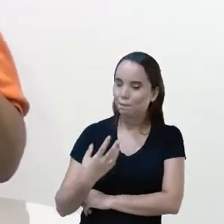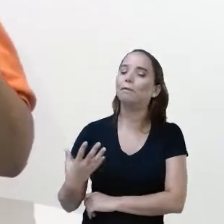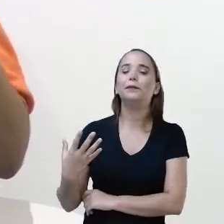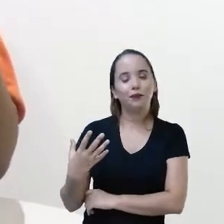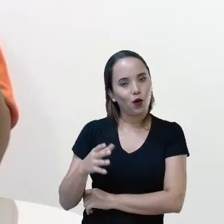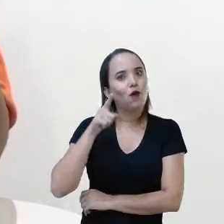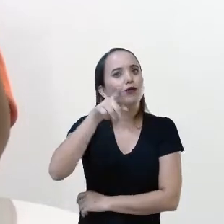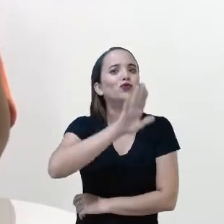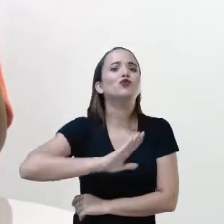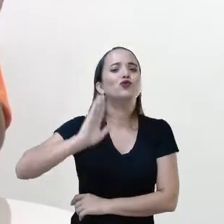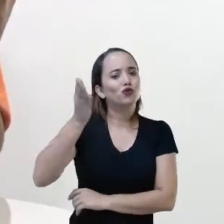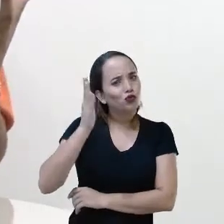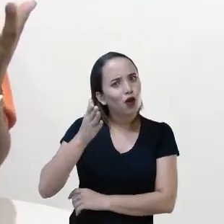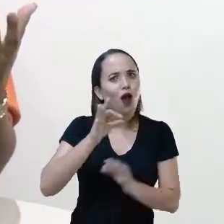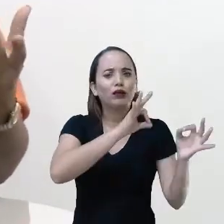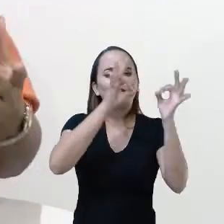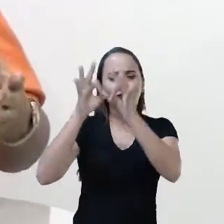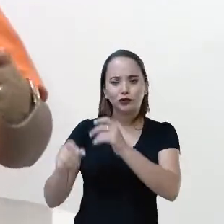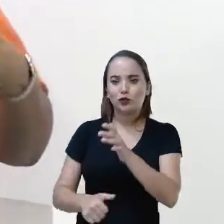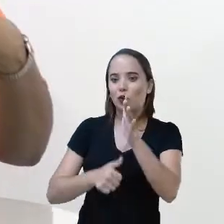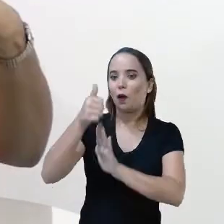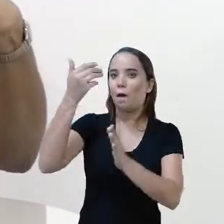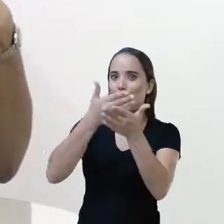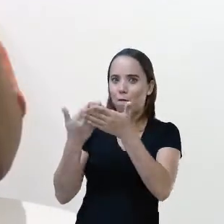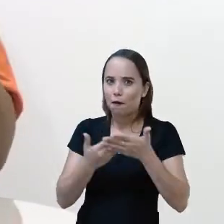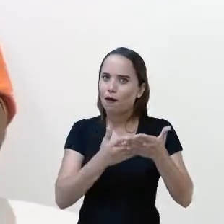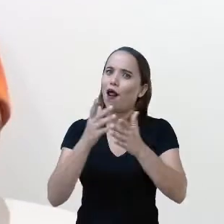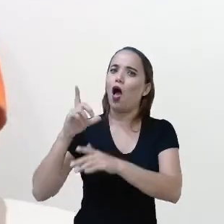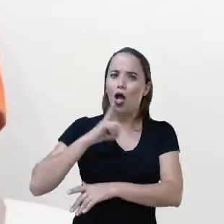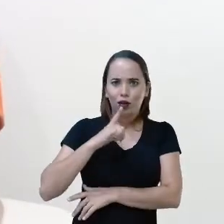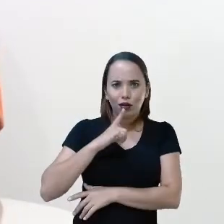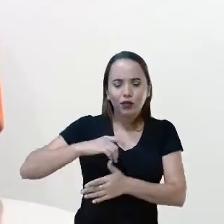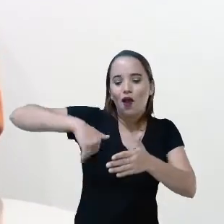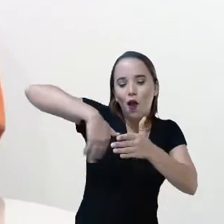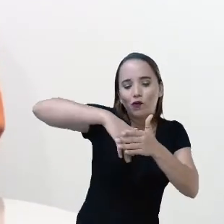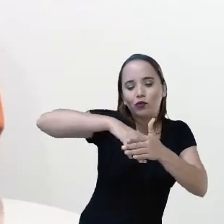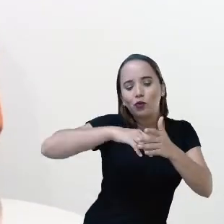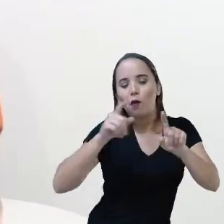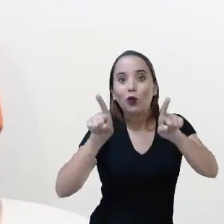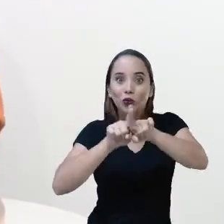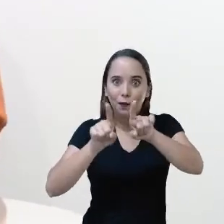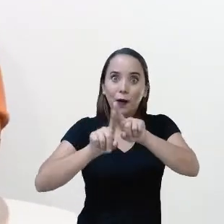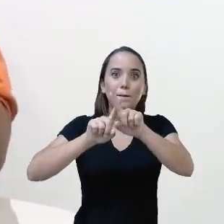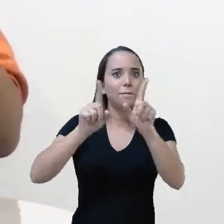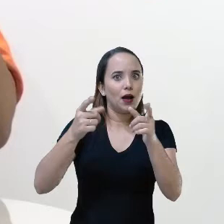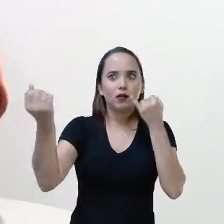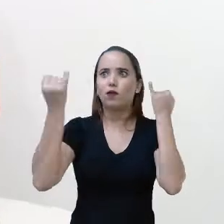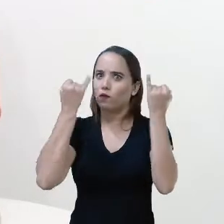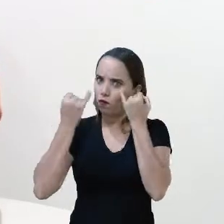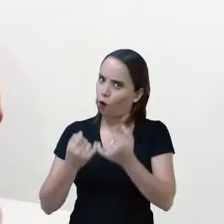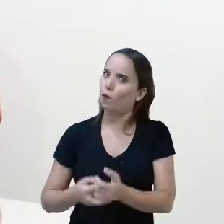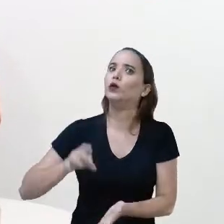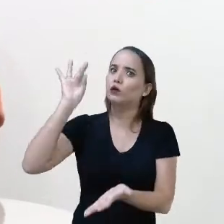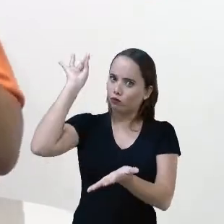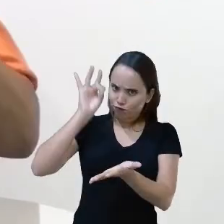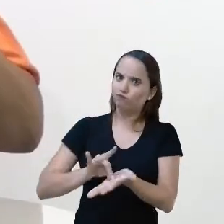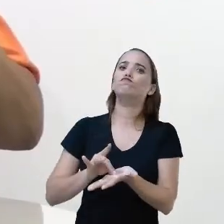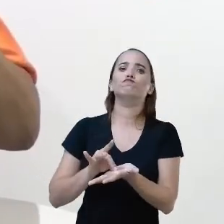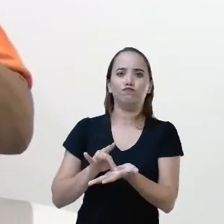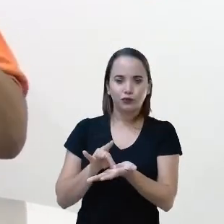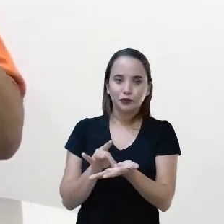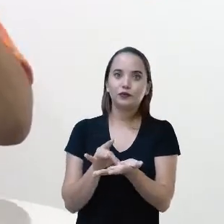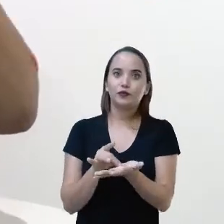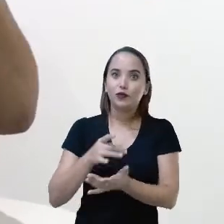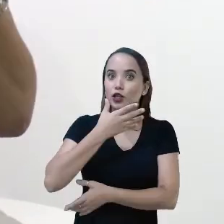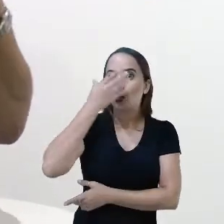aula, tem uma forma toda lúdica, viu a professora falando, né, do jogo de futebol, mas trazem dados reais No caso ali, aquele cientista estava